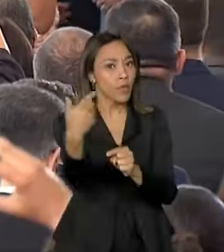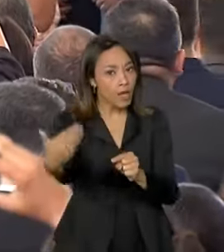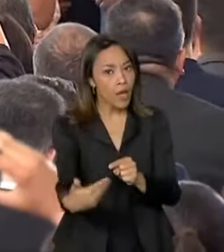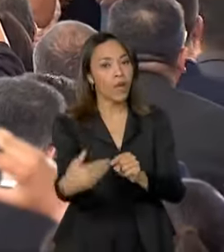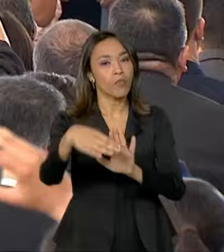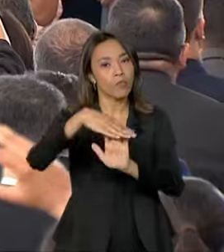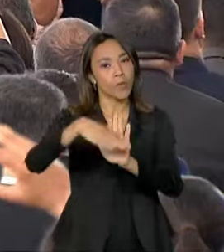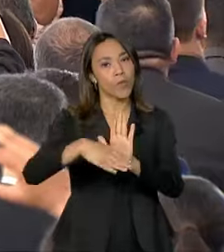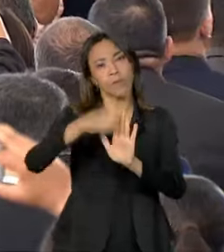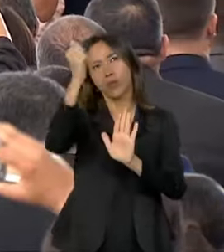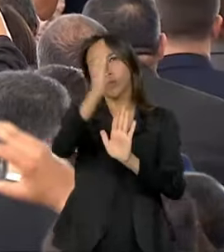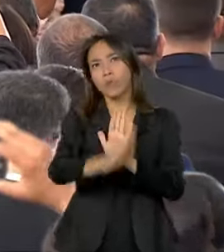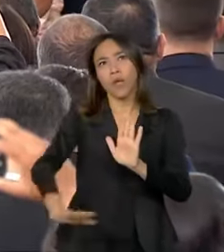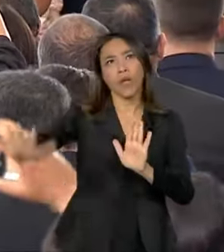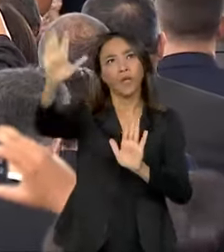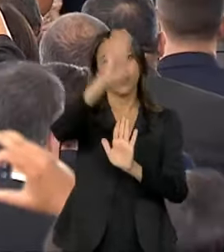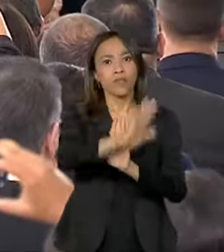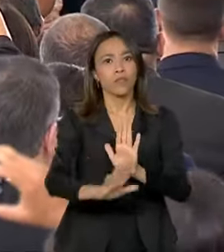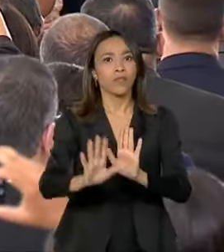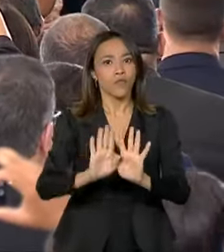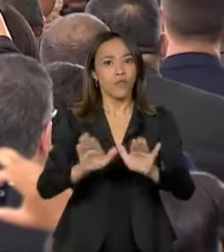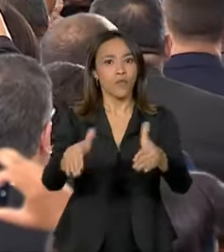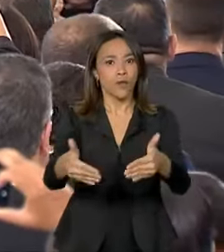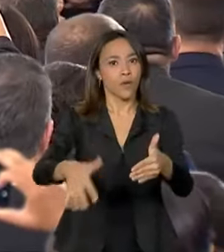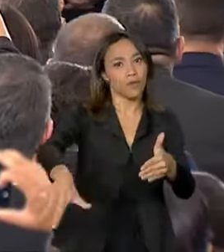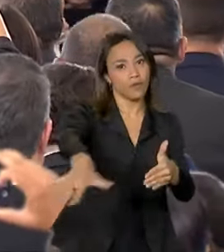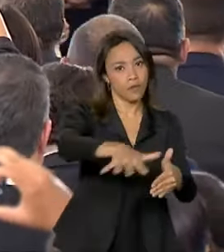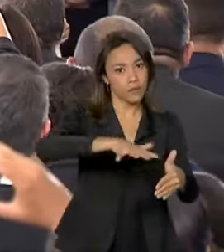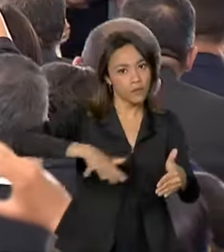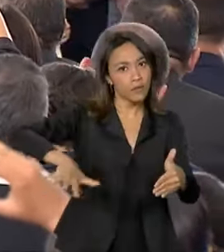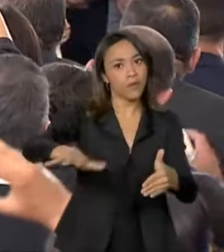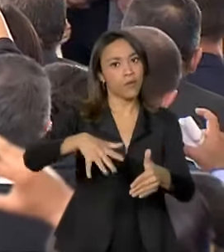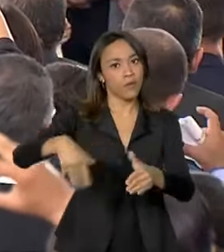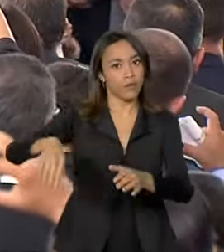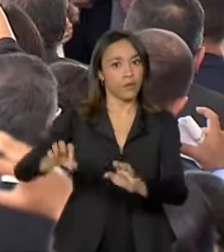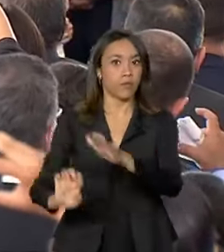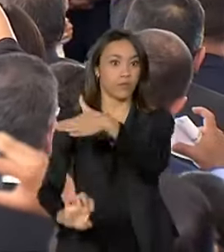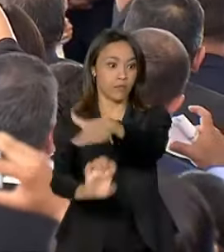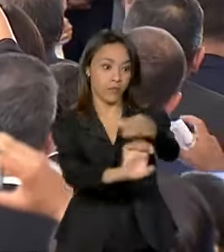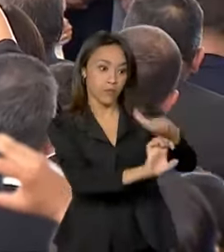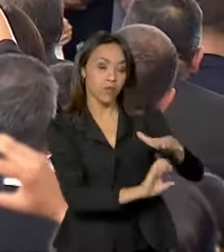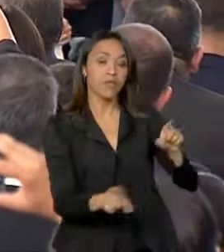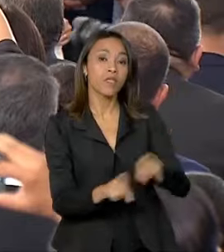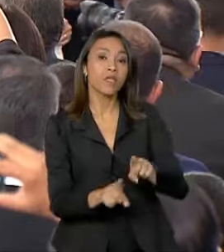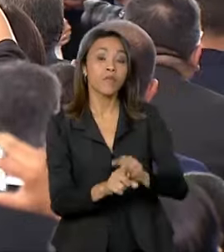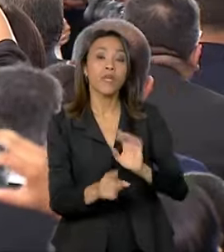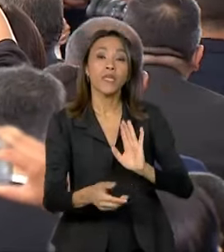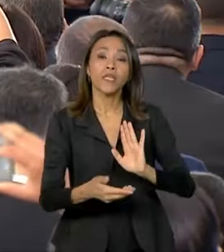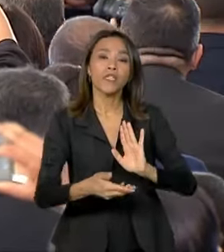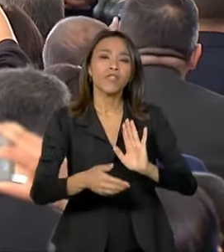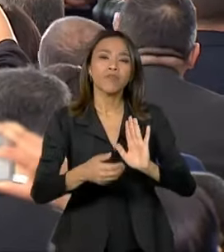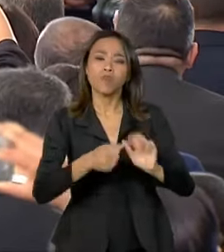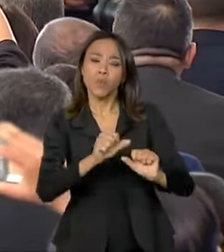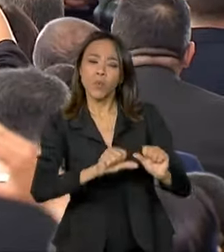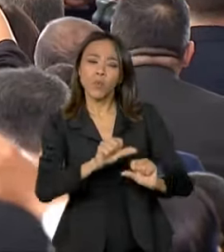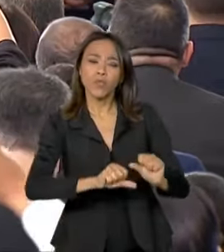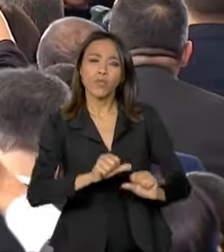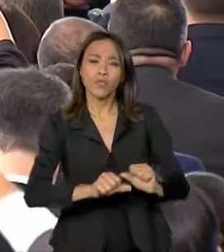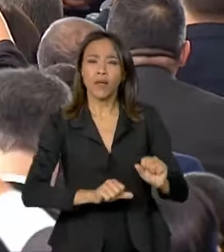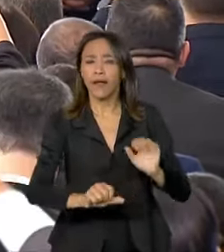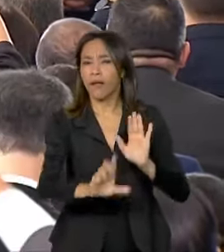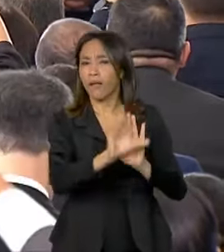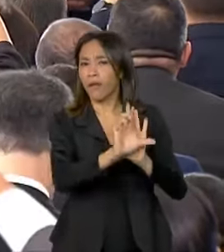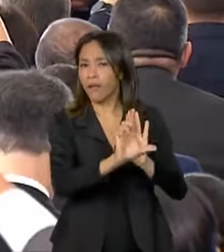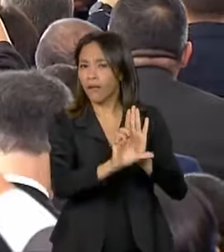de Microcrédito Produtivo Orientado, além de modificar várias legislações